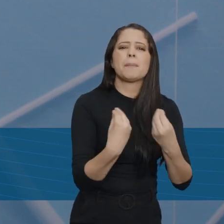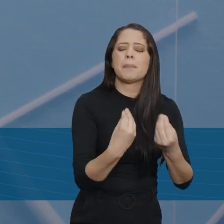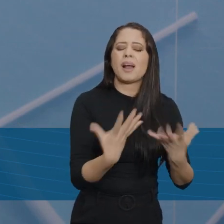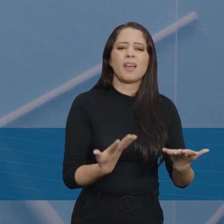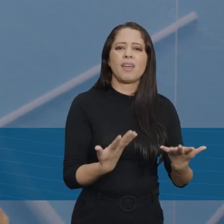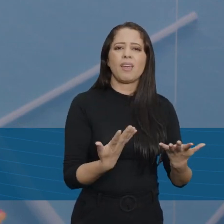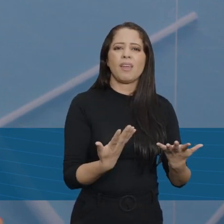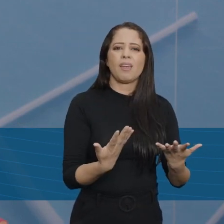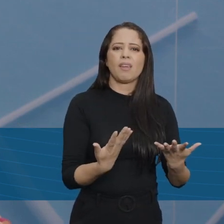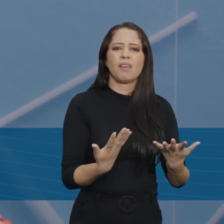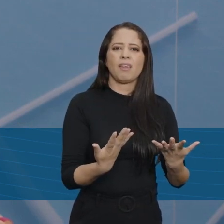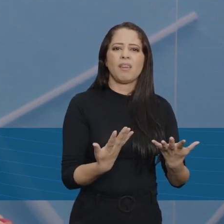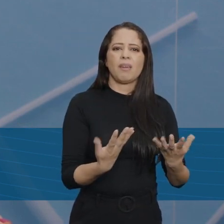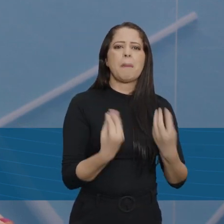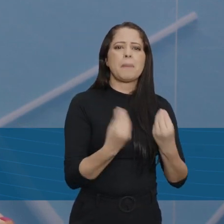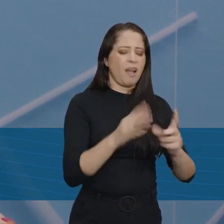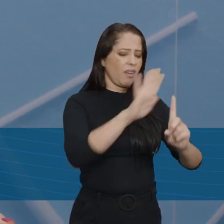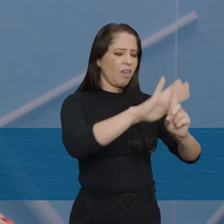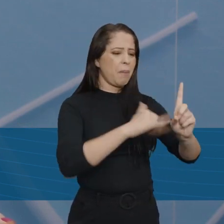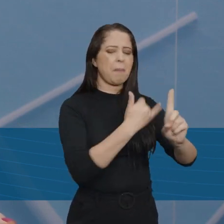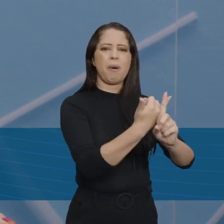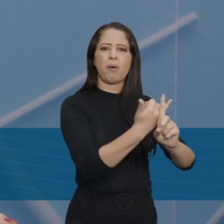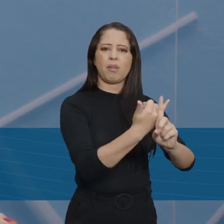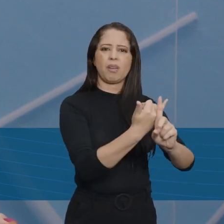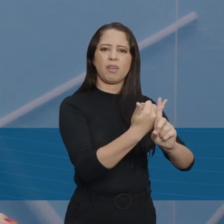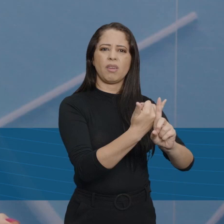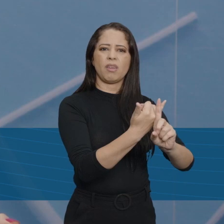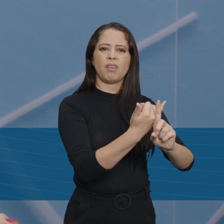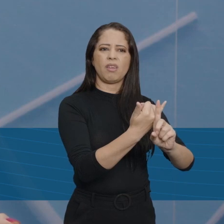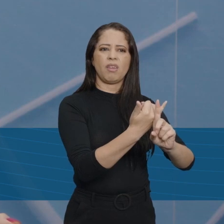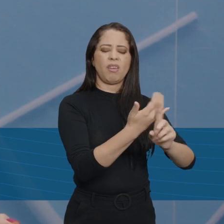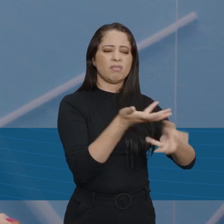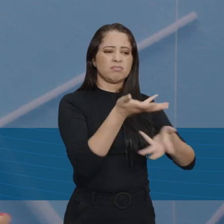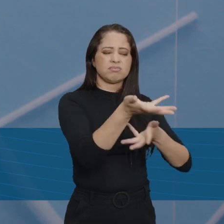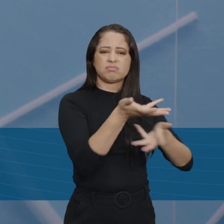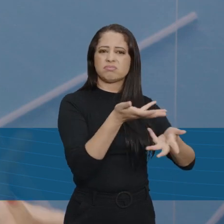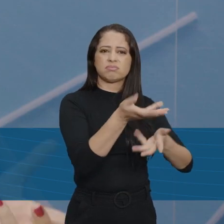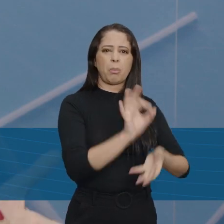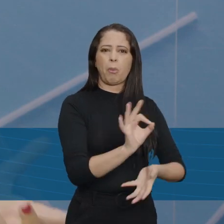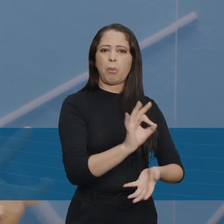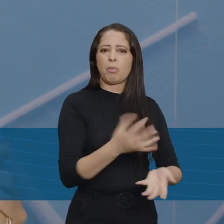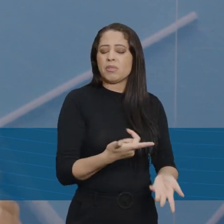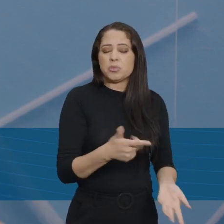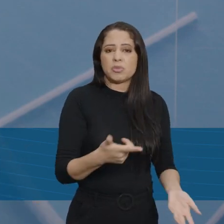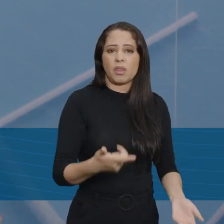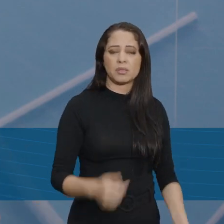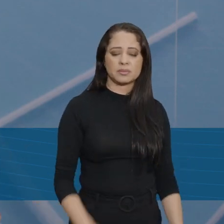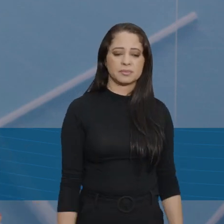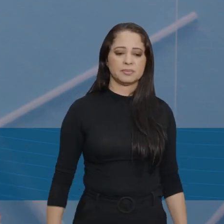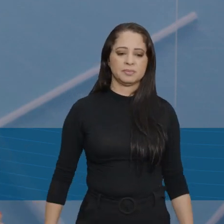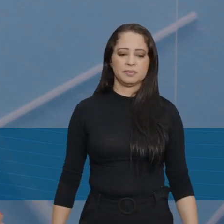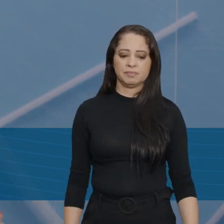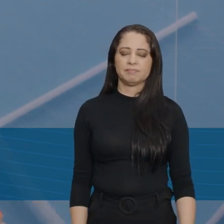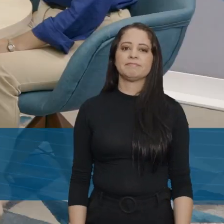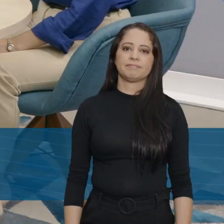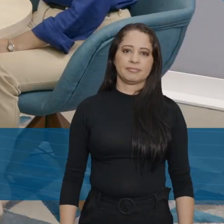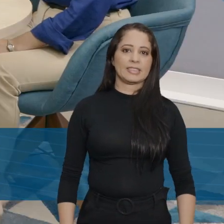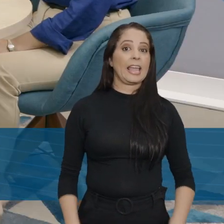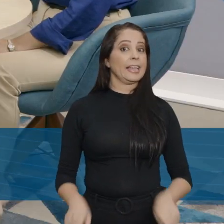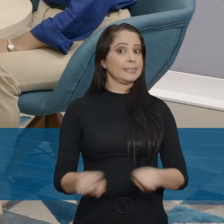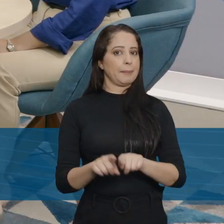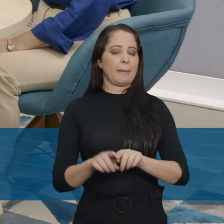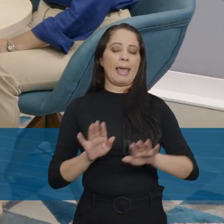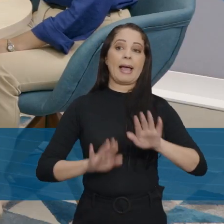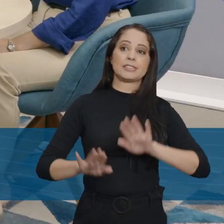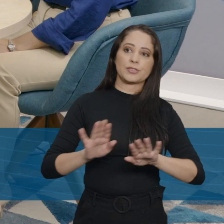que a gente precisa usar esse tipo de tratamento, né? O que isso significa aí nas nossas relações? Sim. É